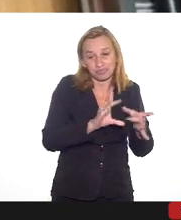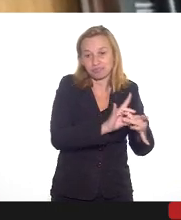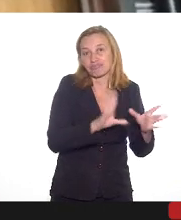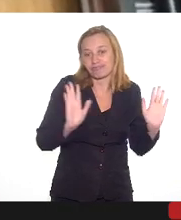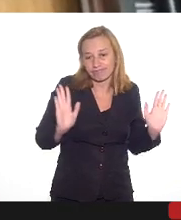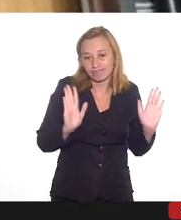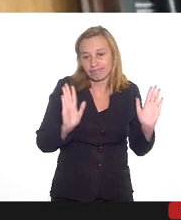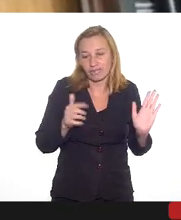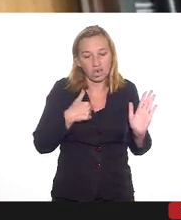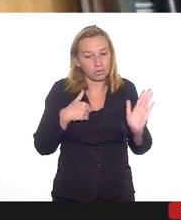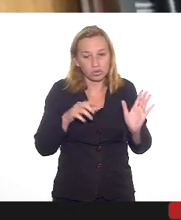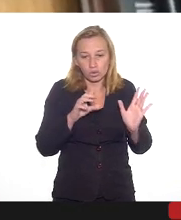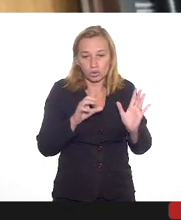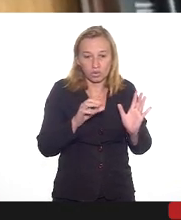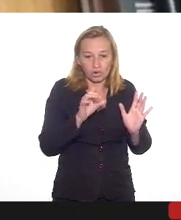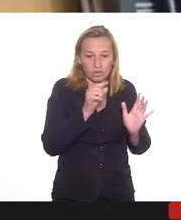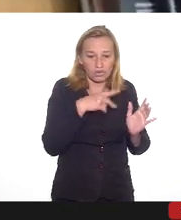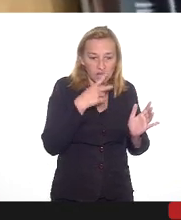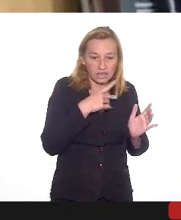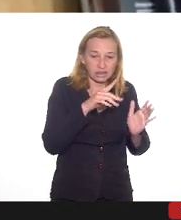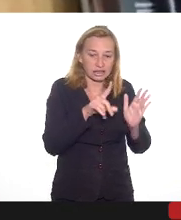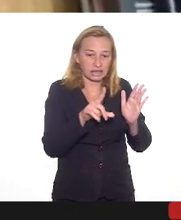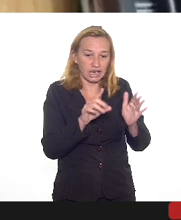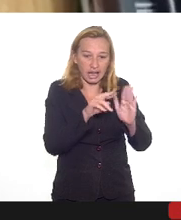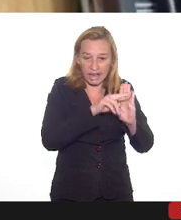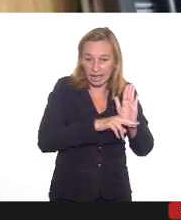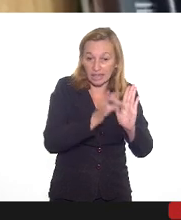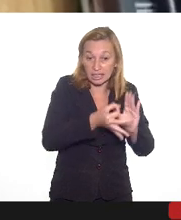estou defendendo a regra, estou só dizendo como ela está posta.